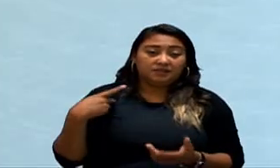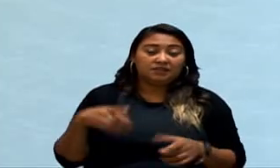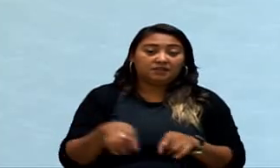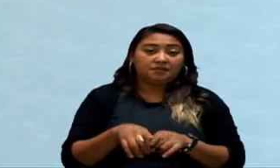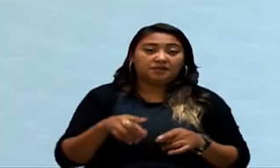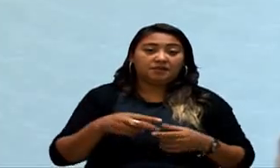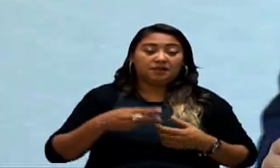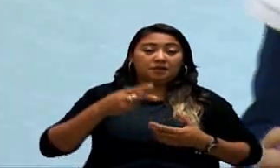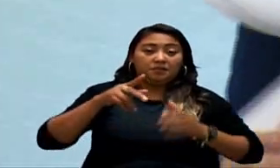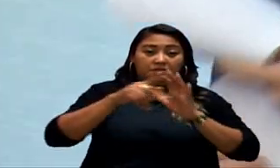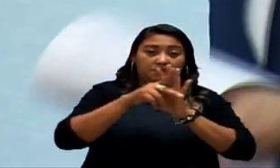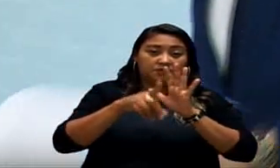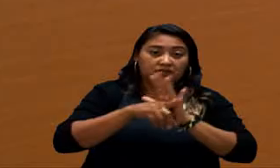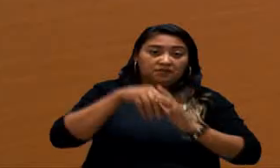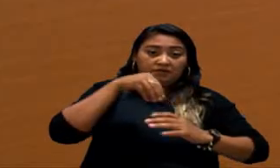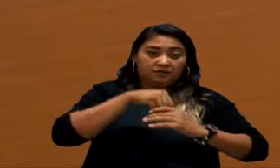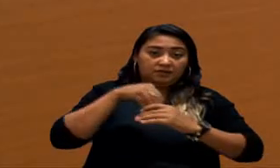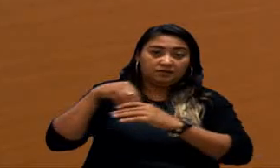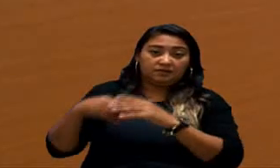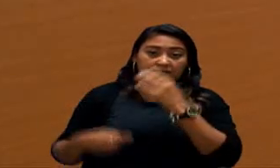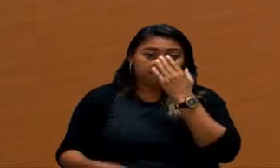para votação.